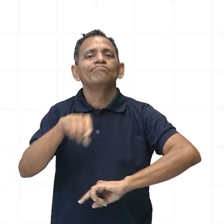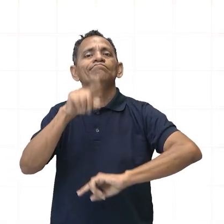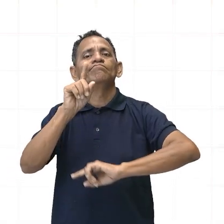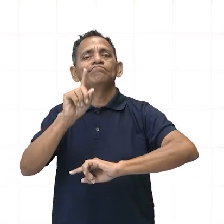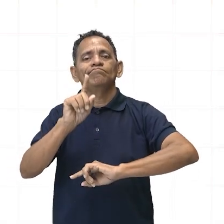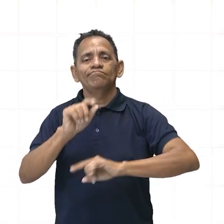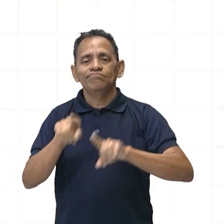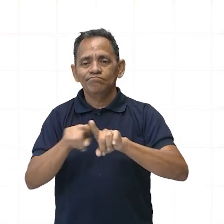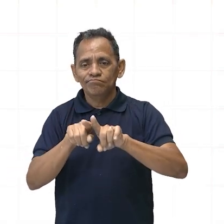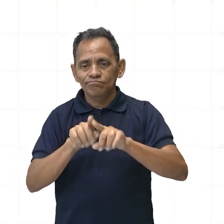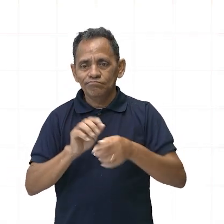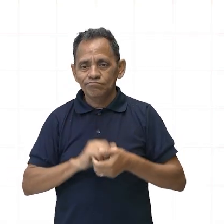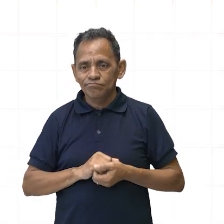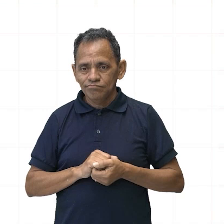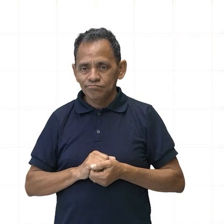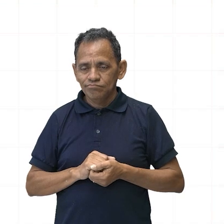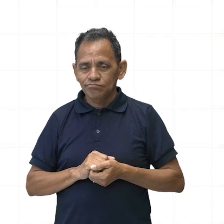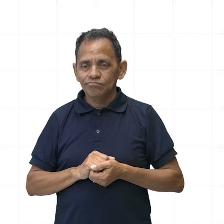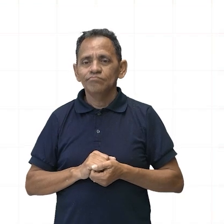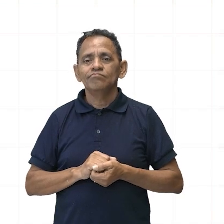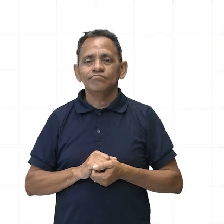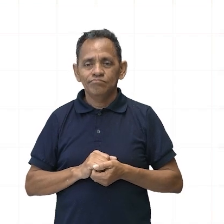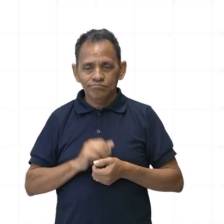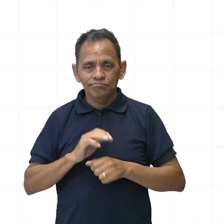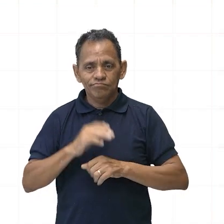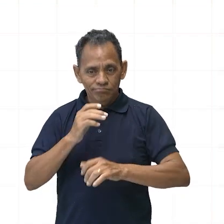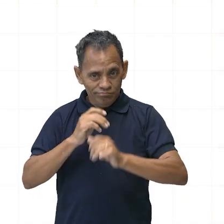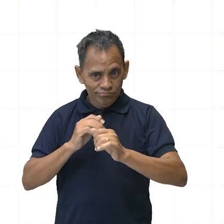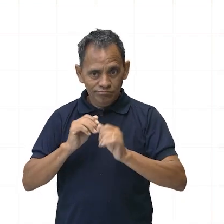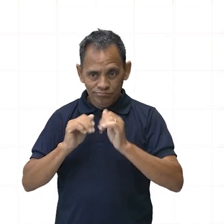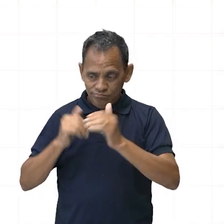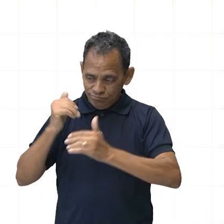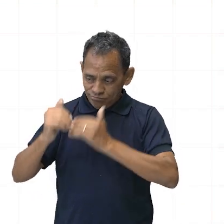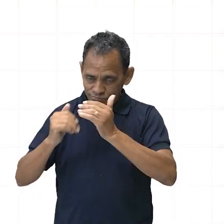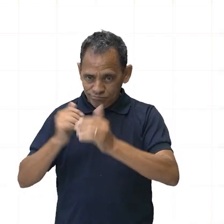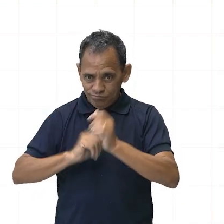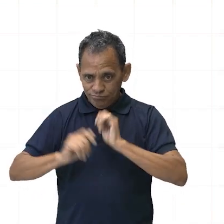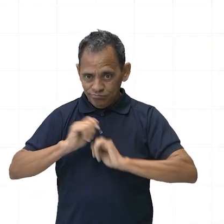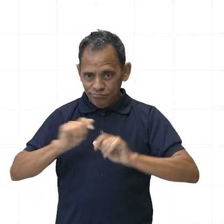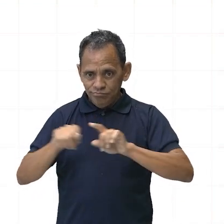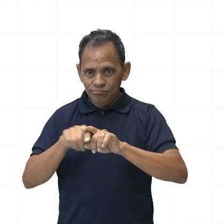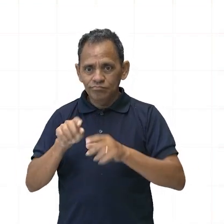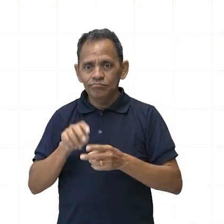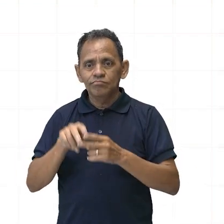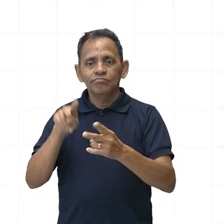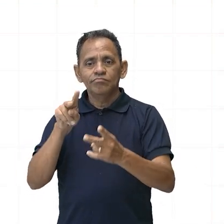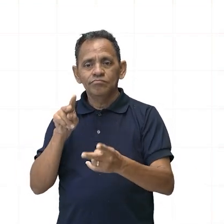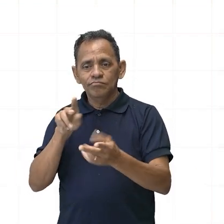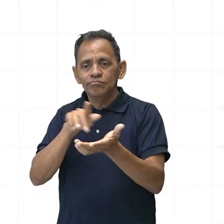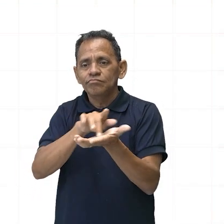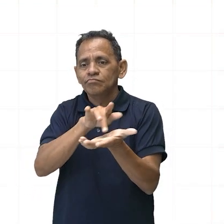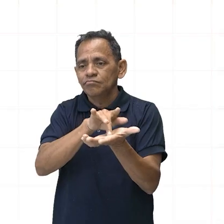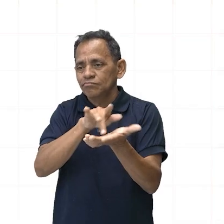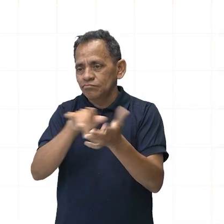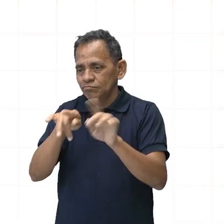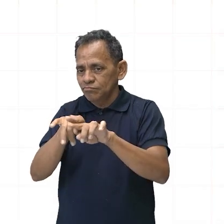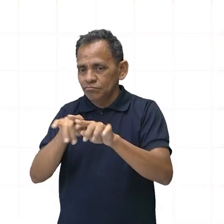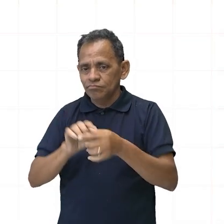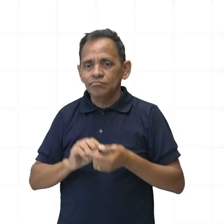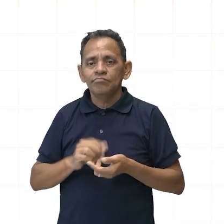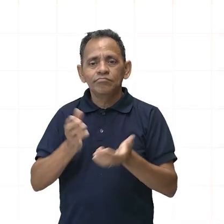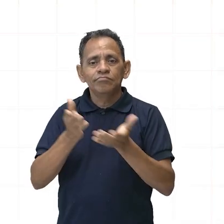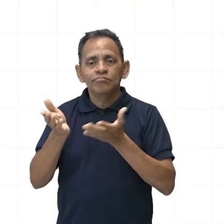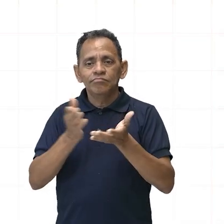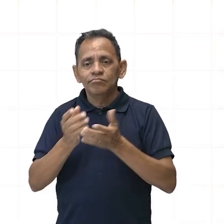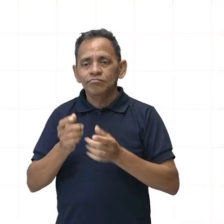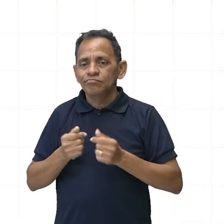a desenvolverem cada vez mais a sua economia. Tá? Então, a digitalização dos serviços financeiros